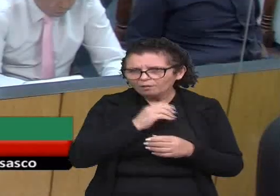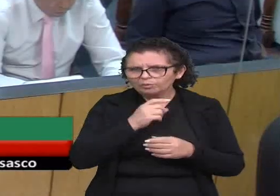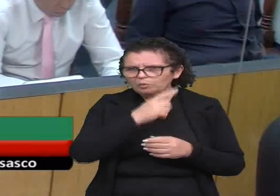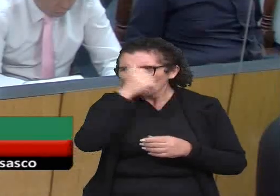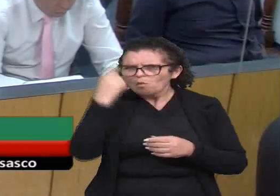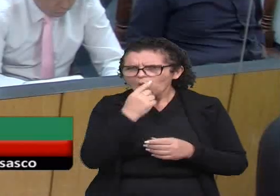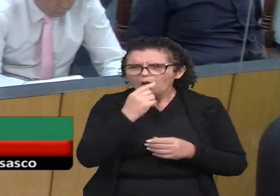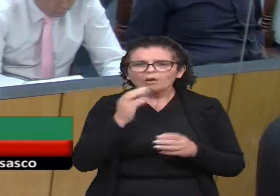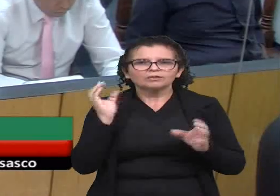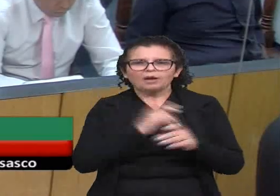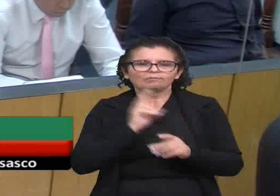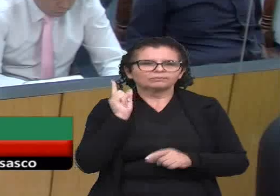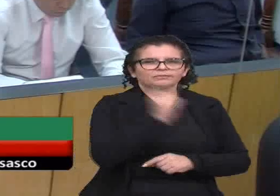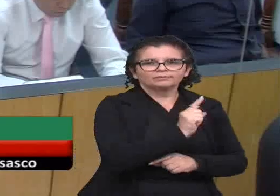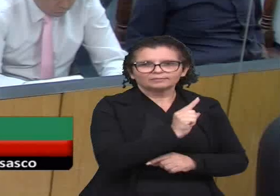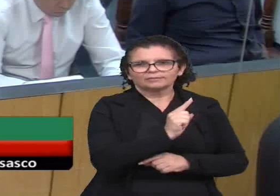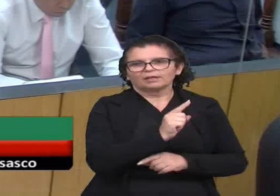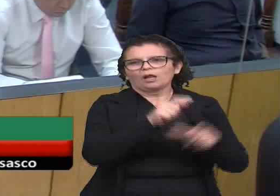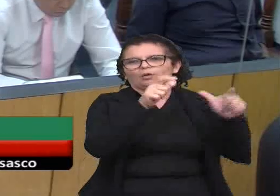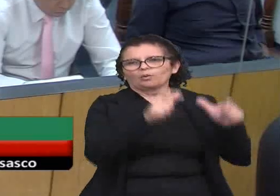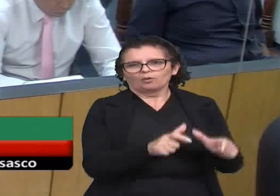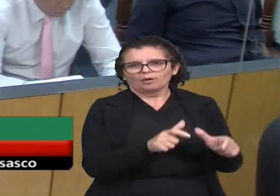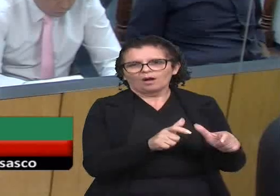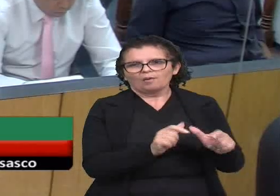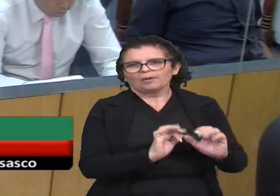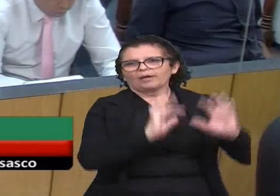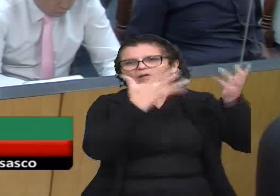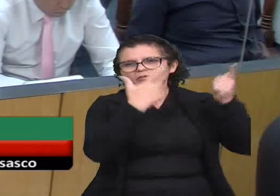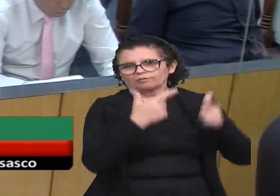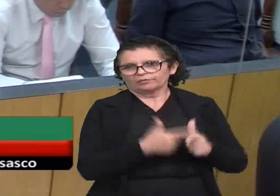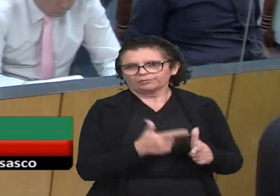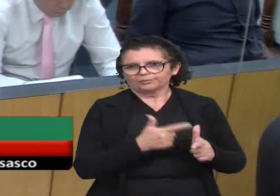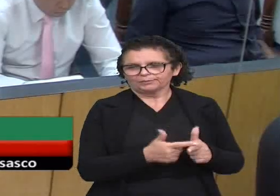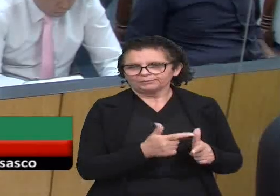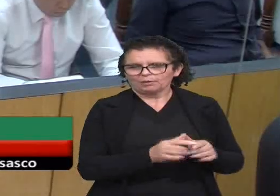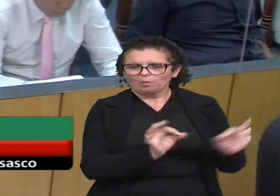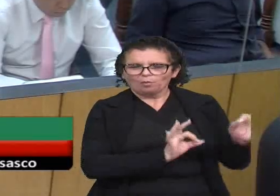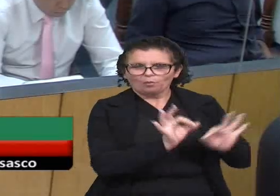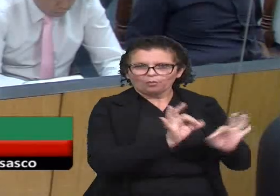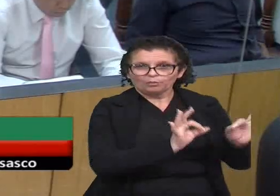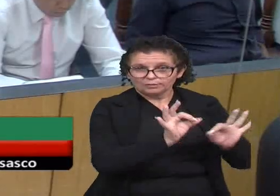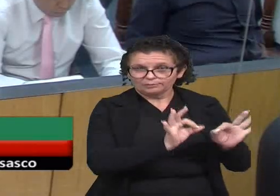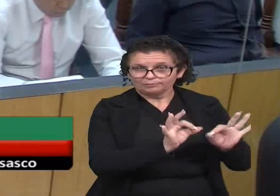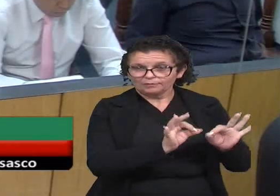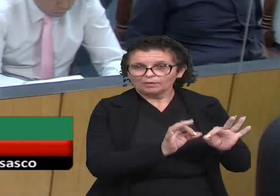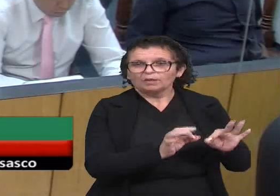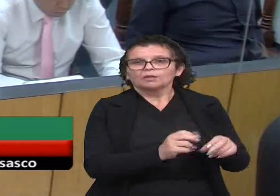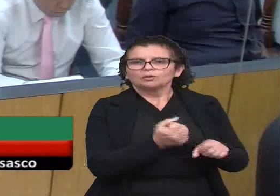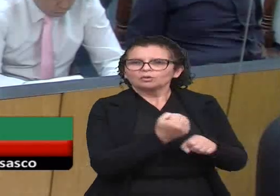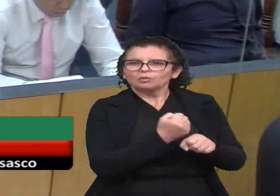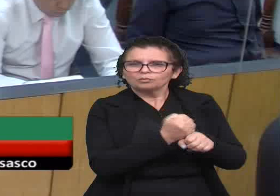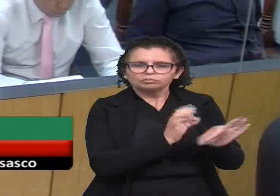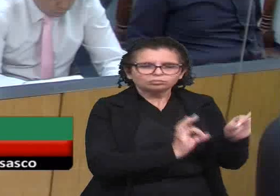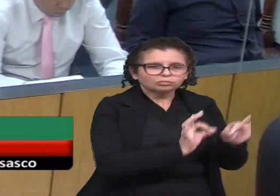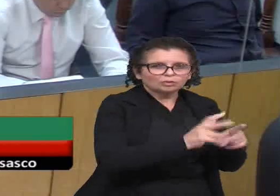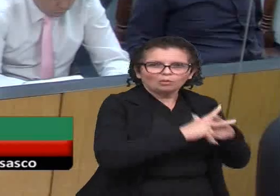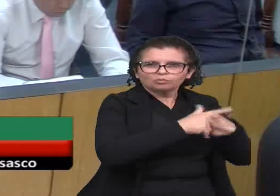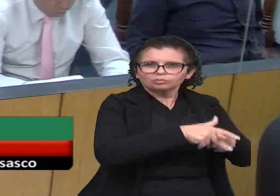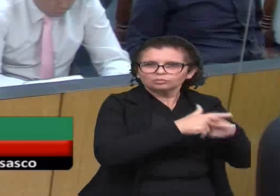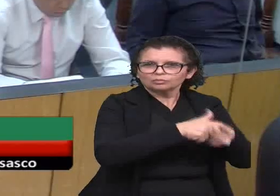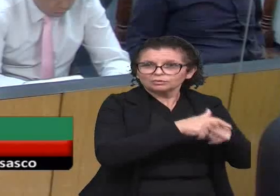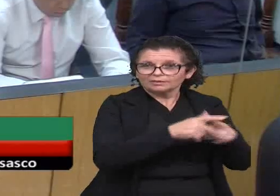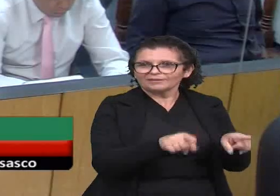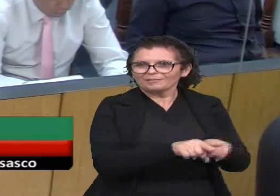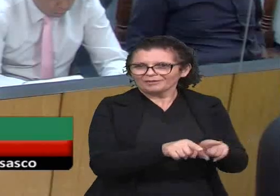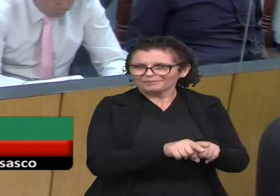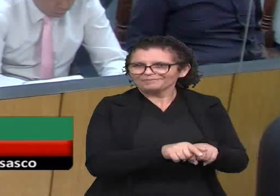a equipe já está no local para fazer o reparo de manutenção. E